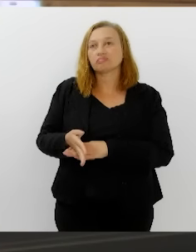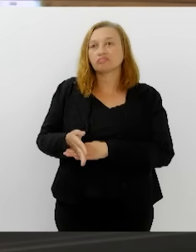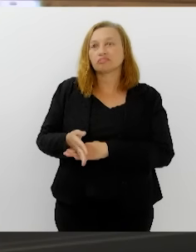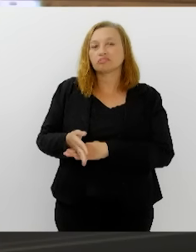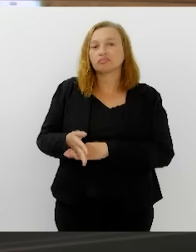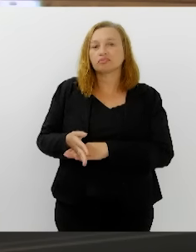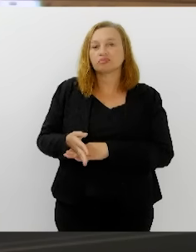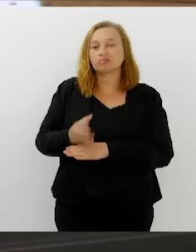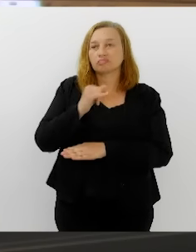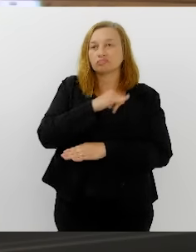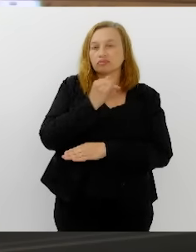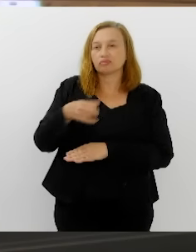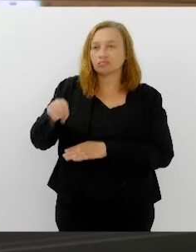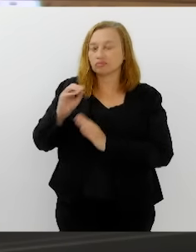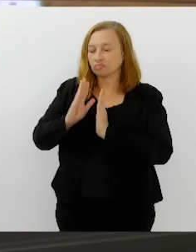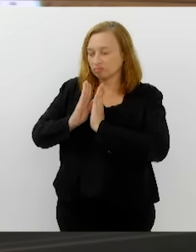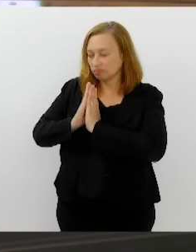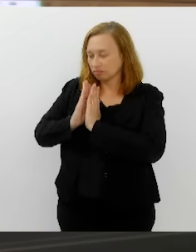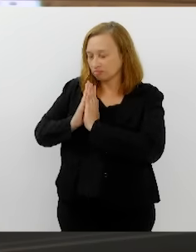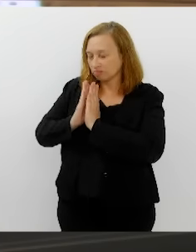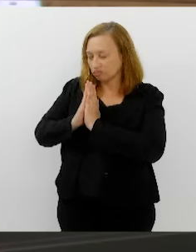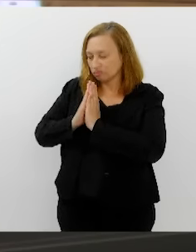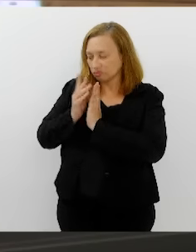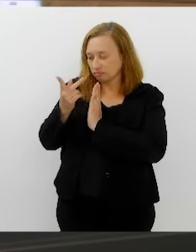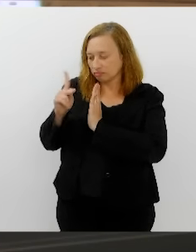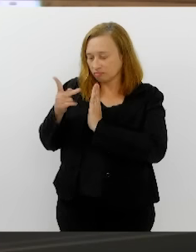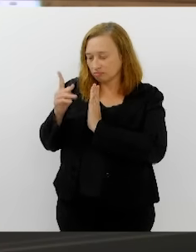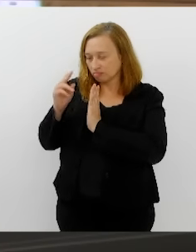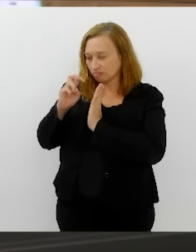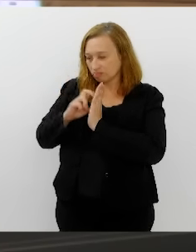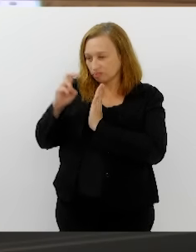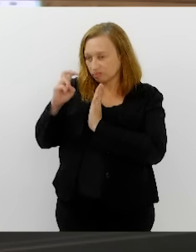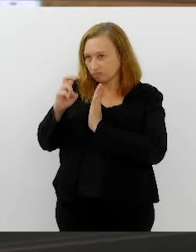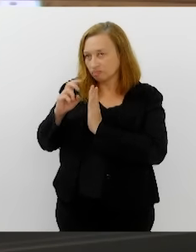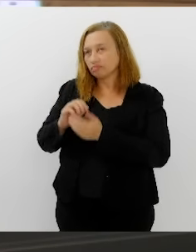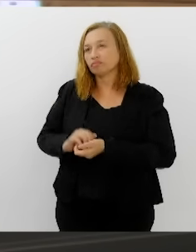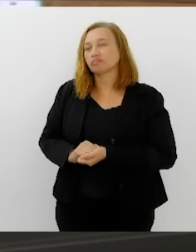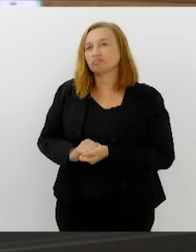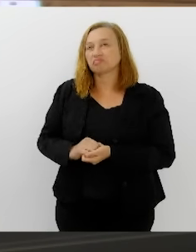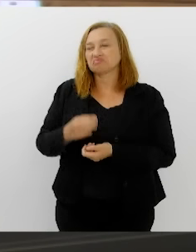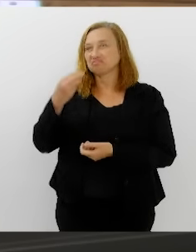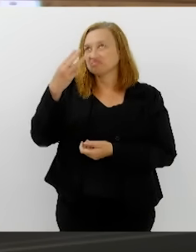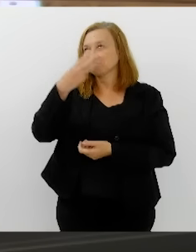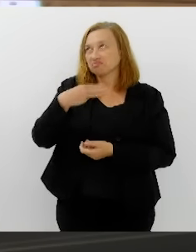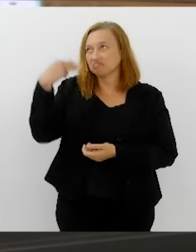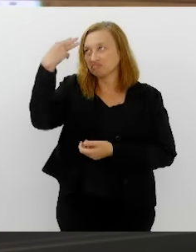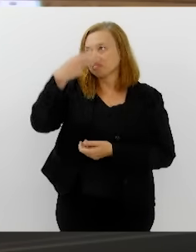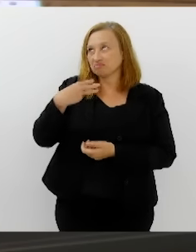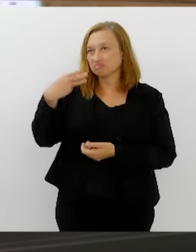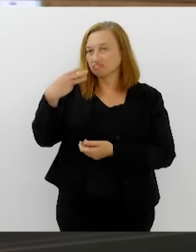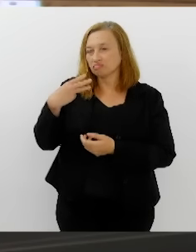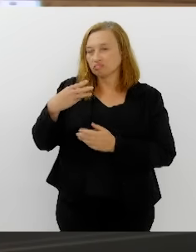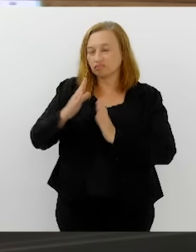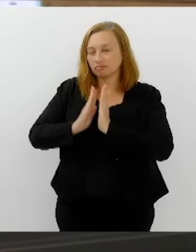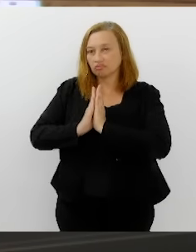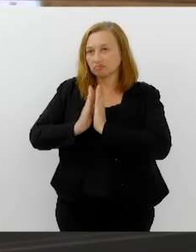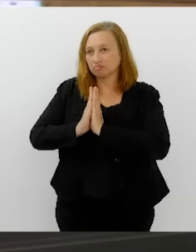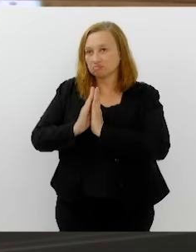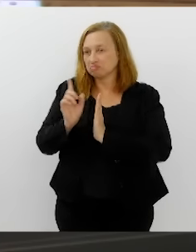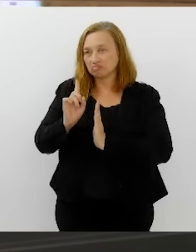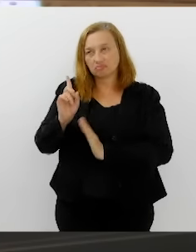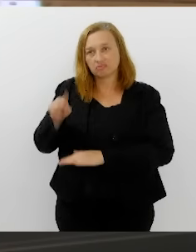estava rezando as orações dele pela manhã, passava ali 3, 4 horas rezando. Ele não era padre,